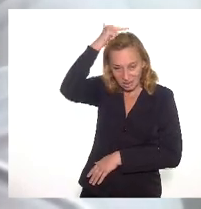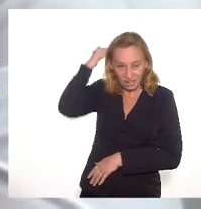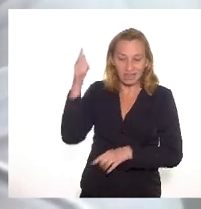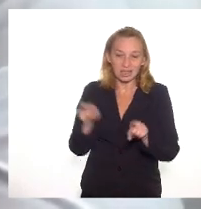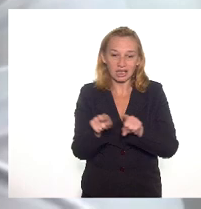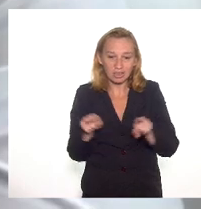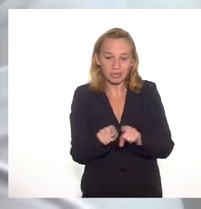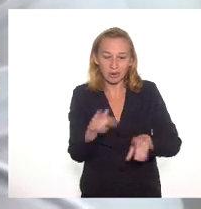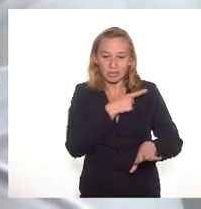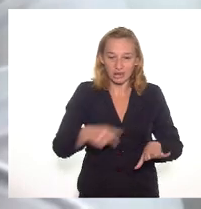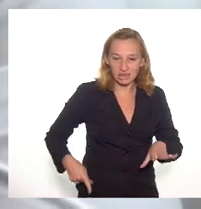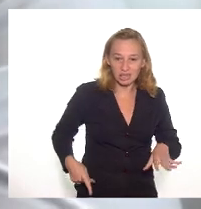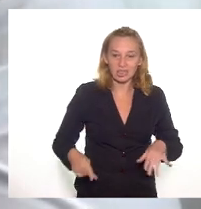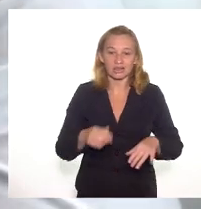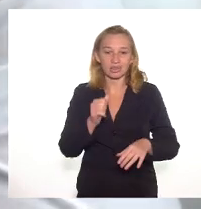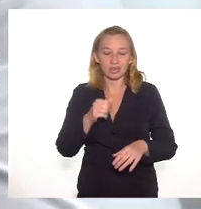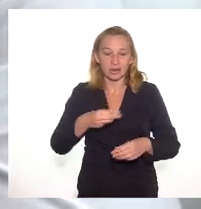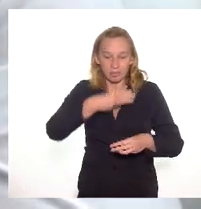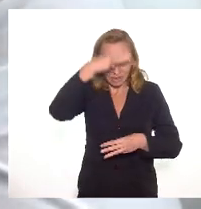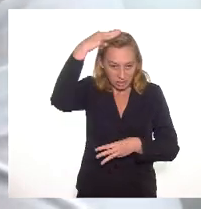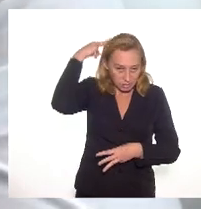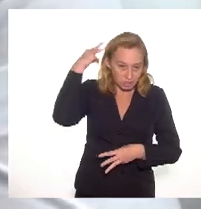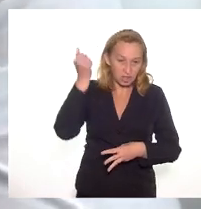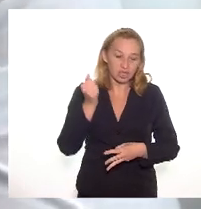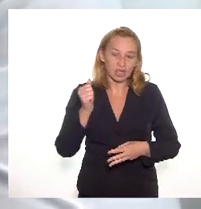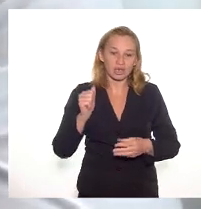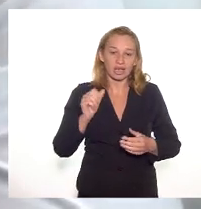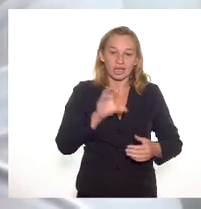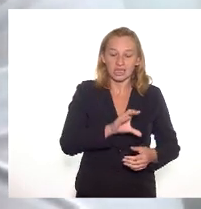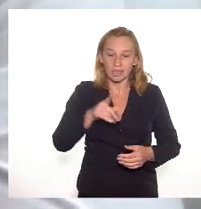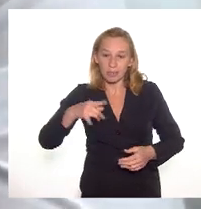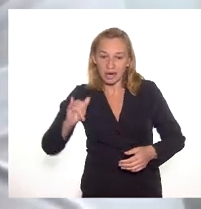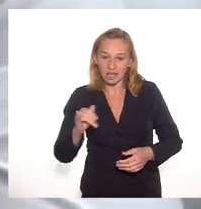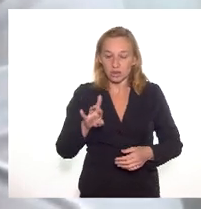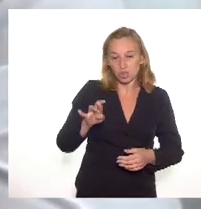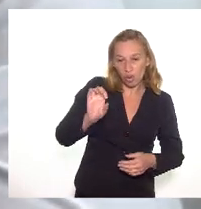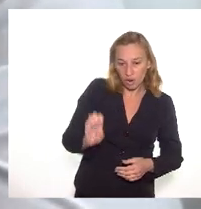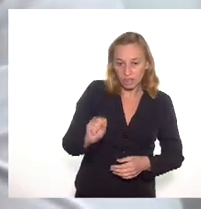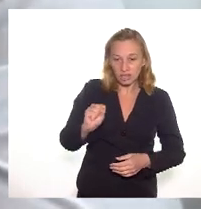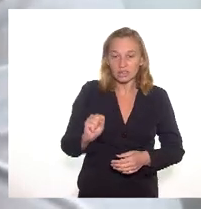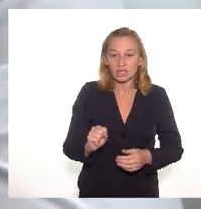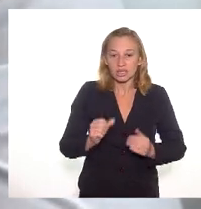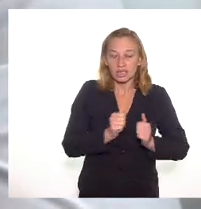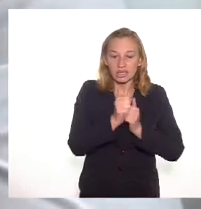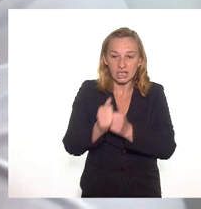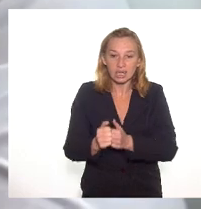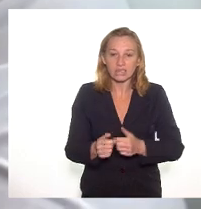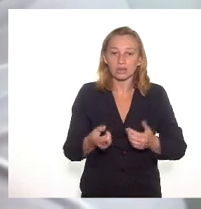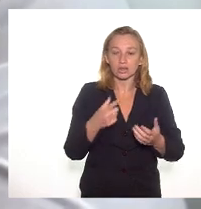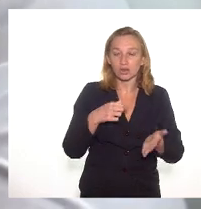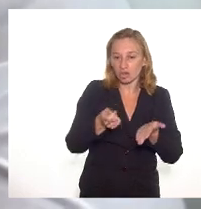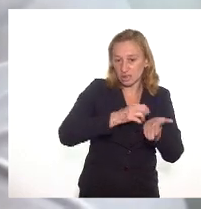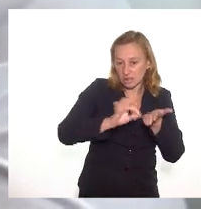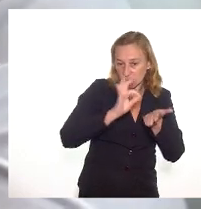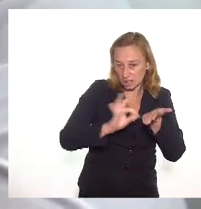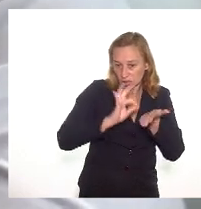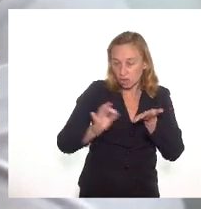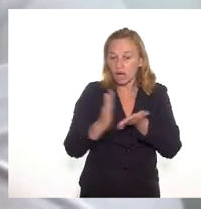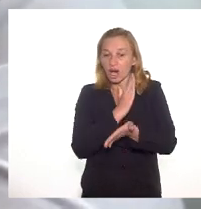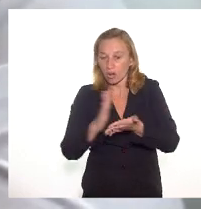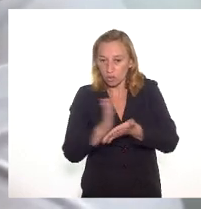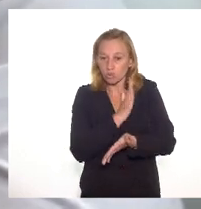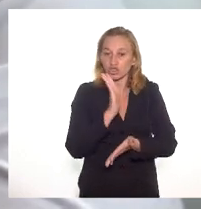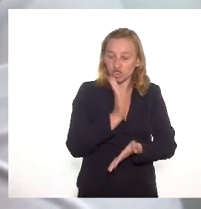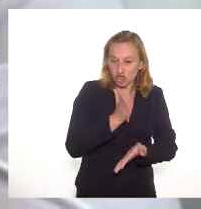também, Márcio Pacheco, pela condução da CPI dos royalties. Nessa mesma linha, eu estou colhendo assinaturas, já tenho algumas